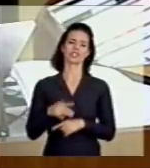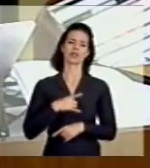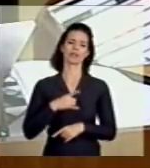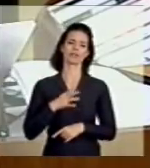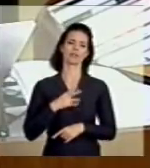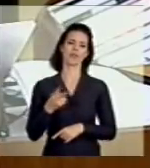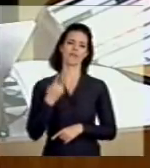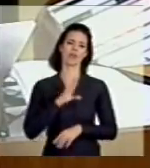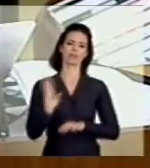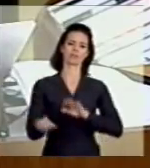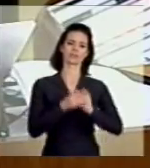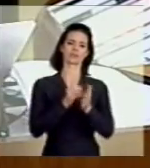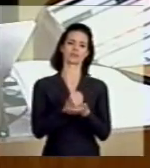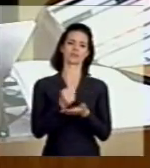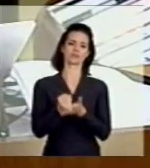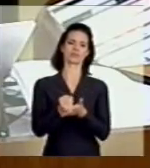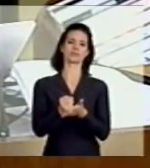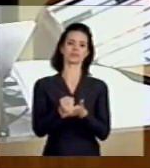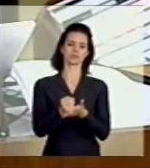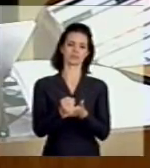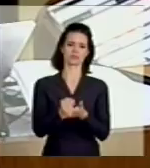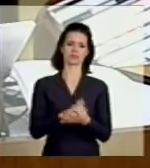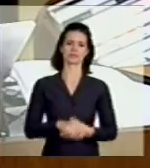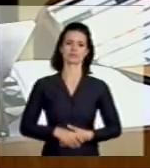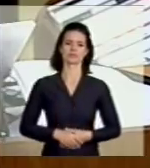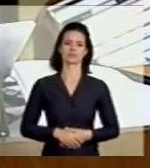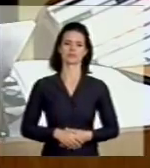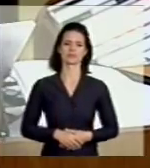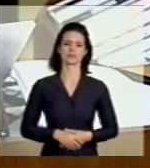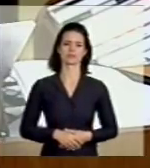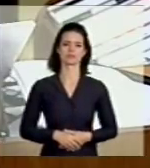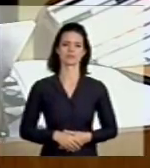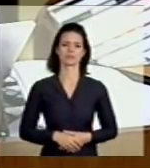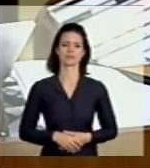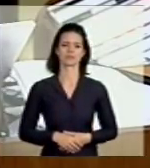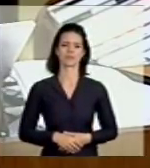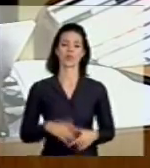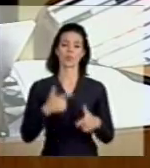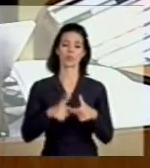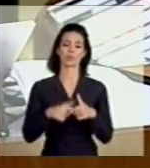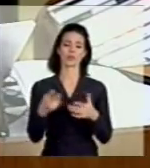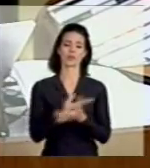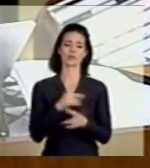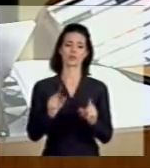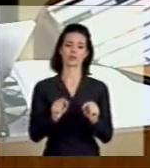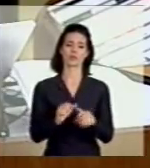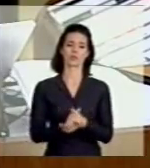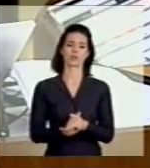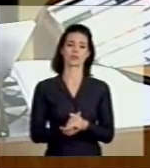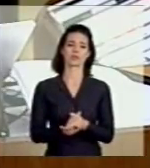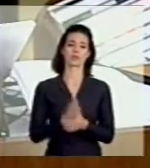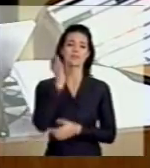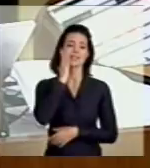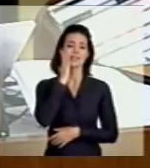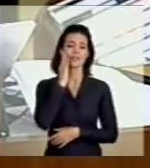judicialmente em valor superior ao estabelecido no acordo. A complexa questão que se coloca é, portanto, saber se a